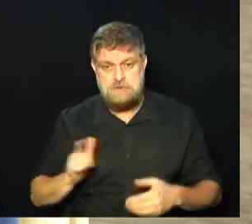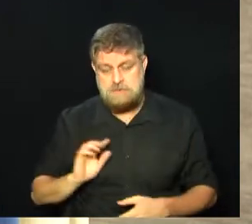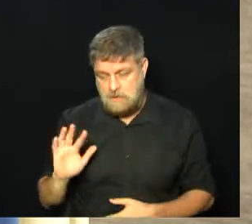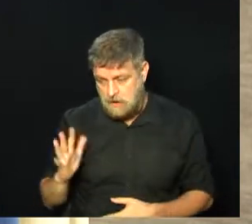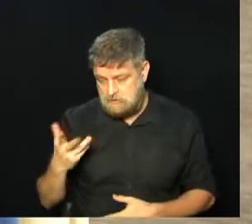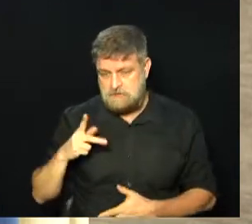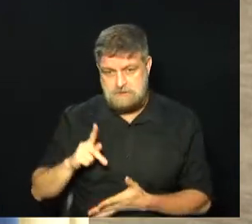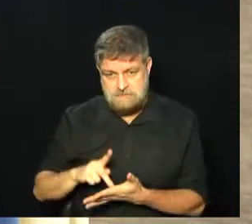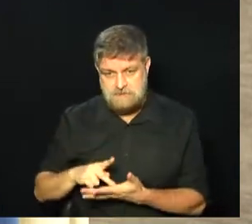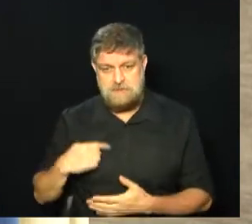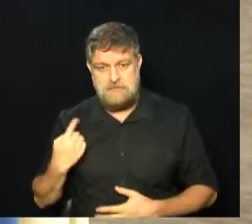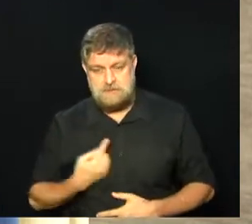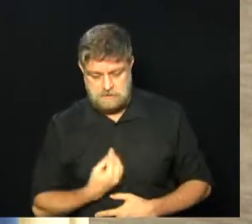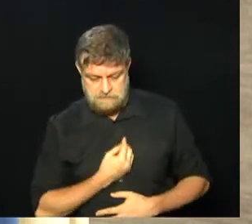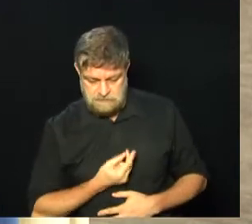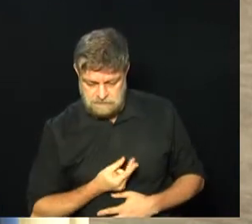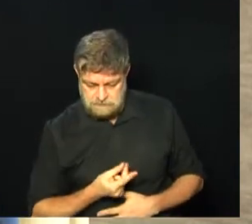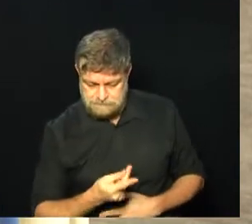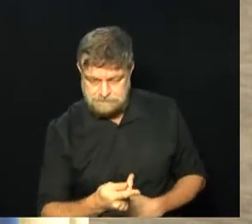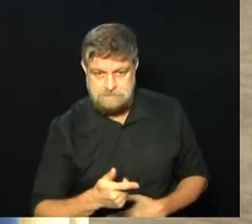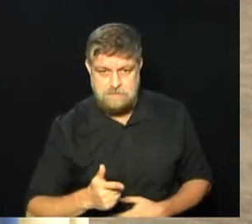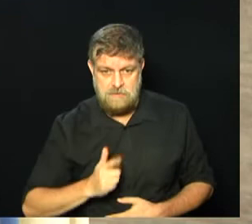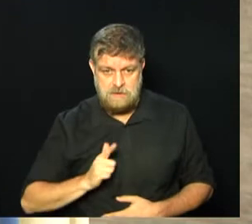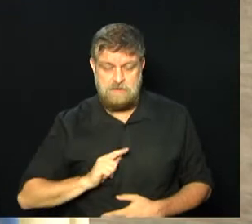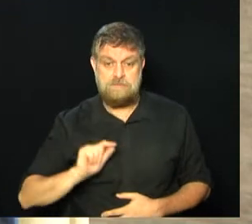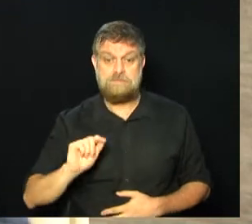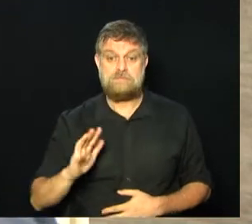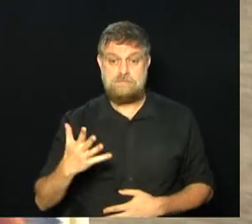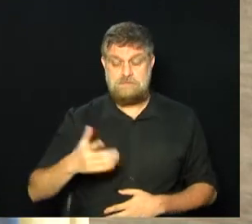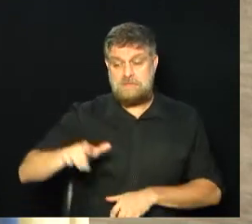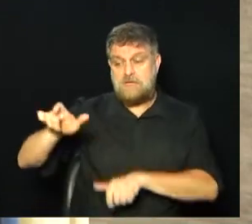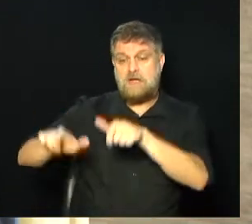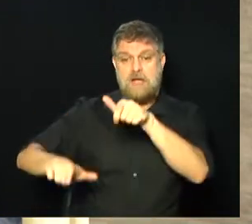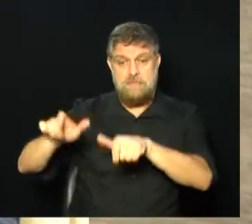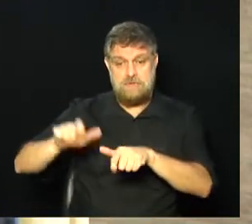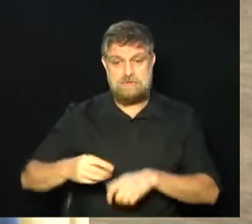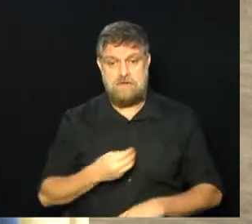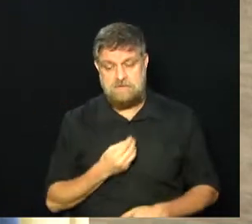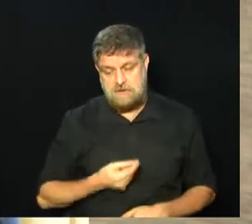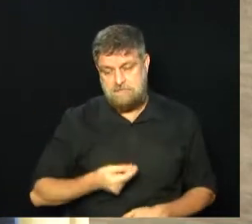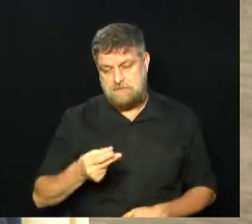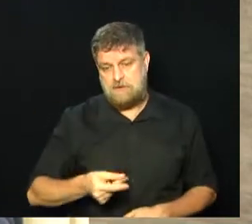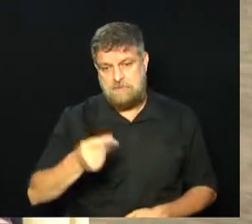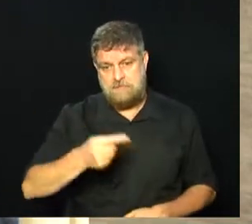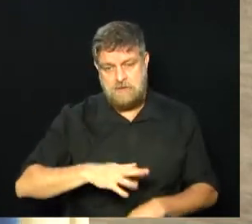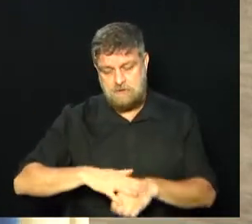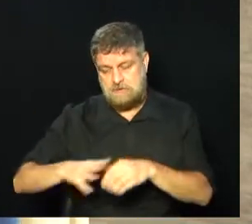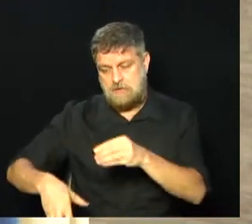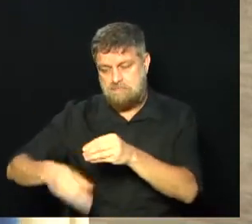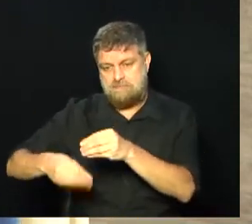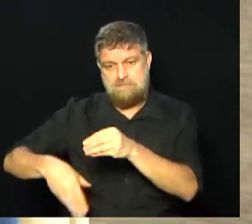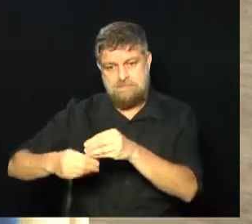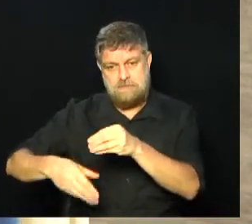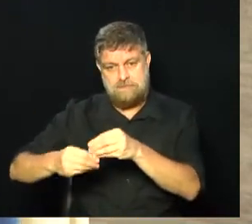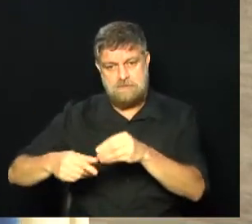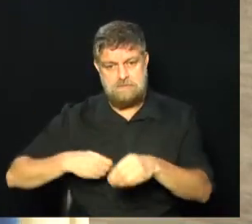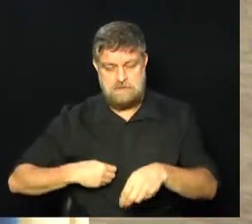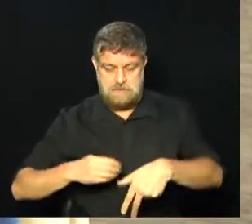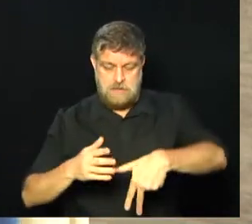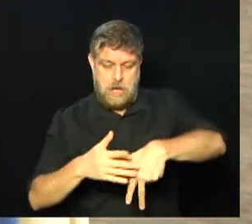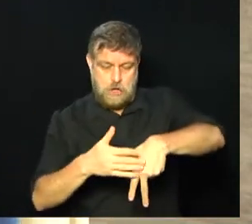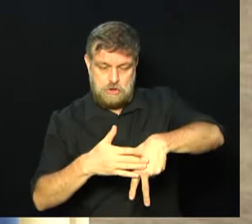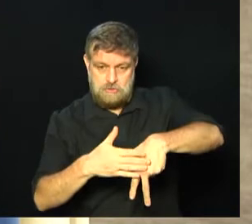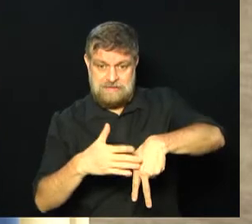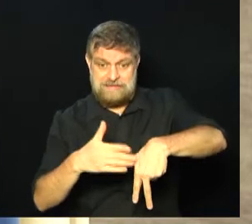nós estamos vivendo mais e com certeza, né, as pessoas vivendo mais, elas vão ficar doentes. Então, nada mais justo, nada